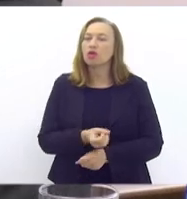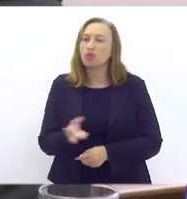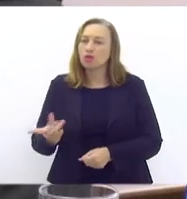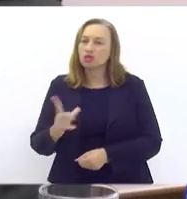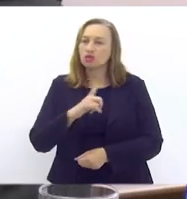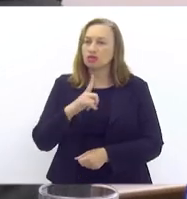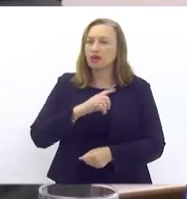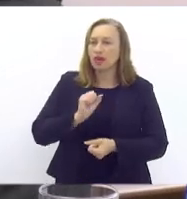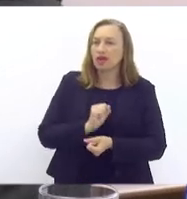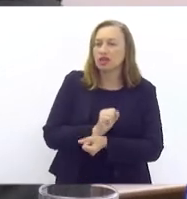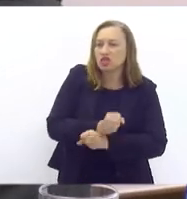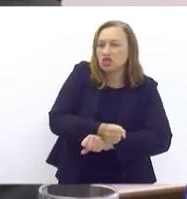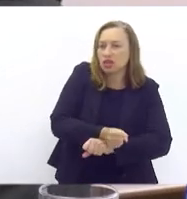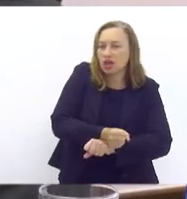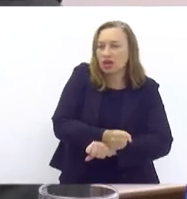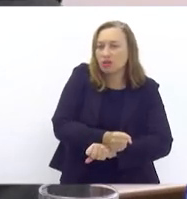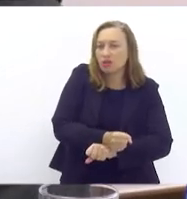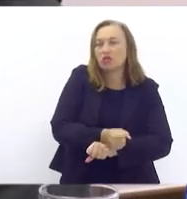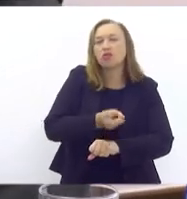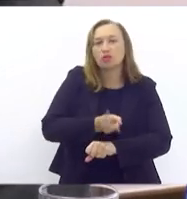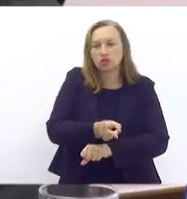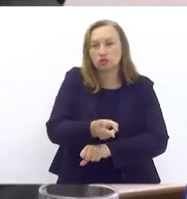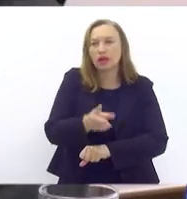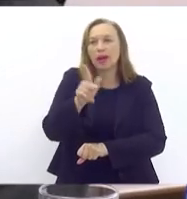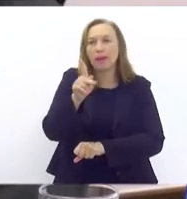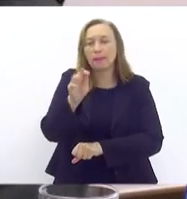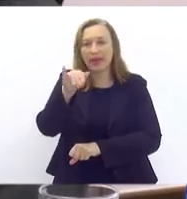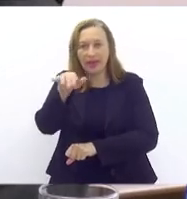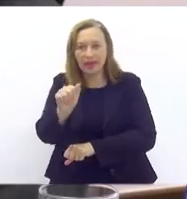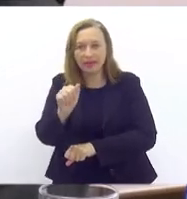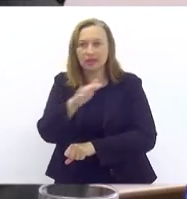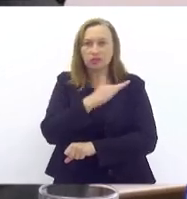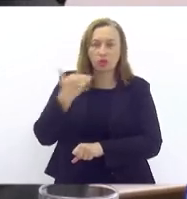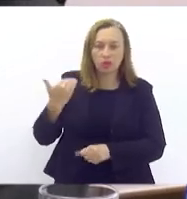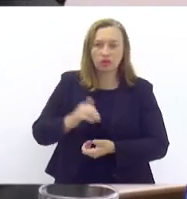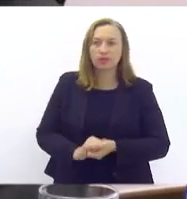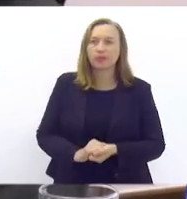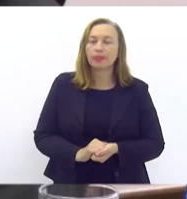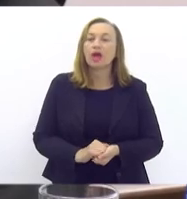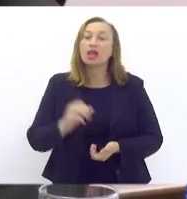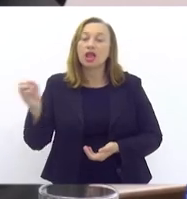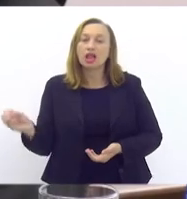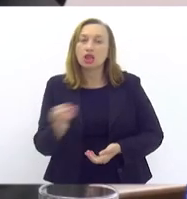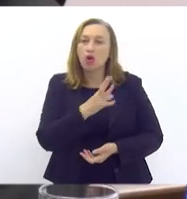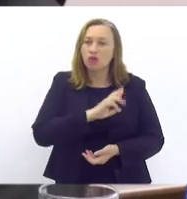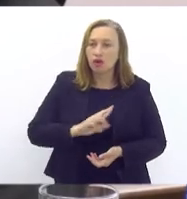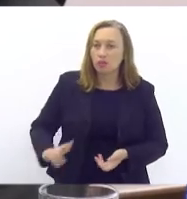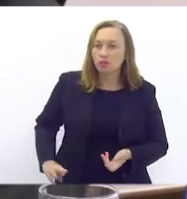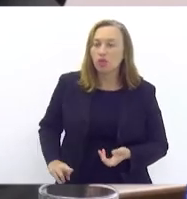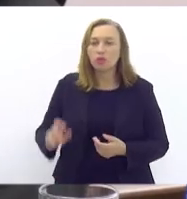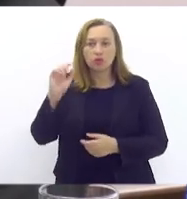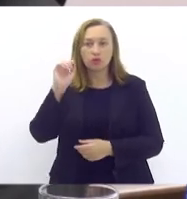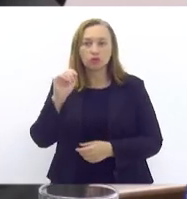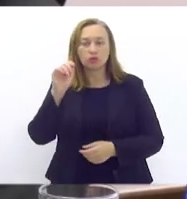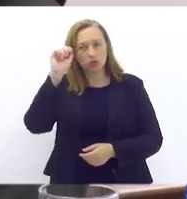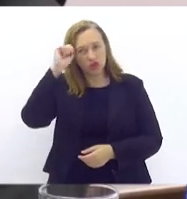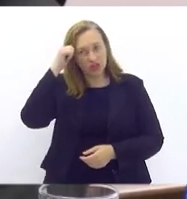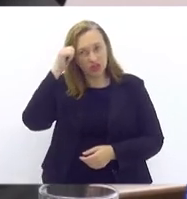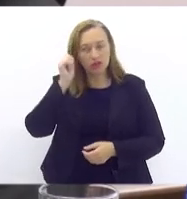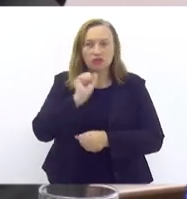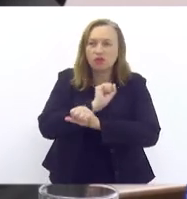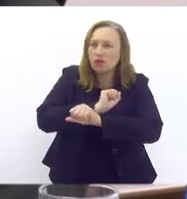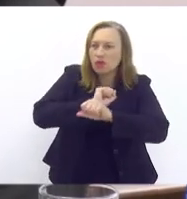morte porque não tem como ter escravidão sem ter ameaça da pena de morte na Nova República os negros foram formalmente